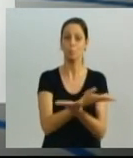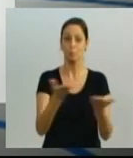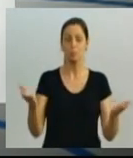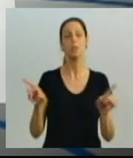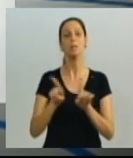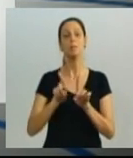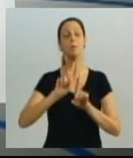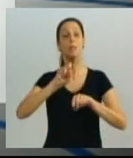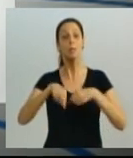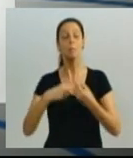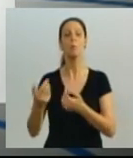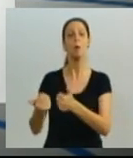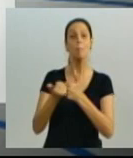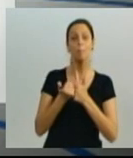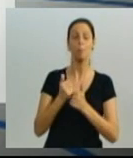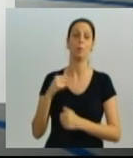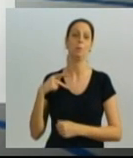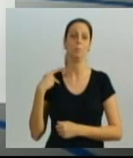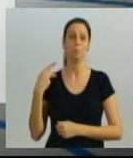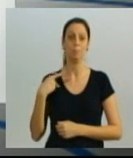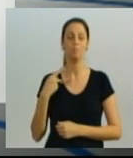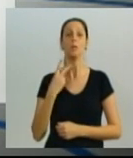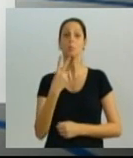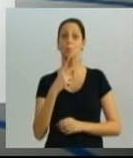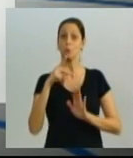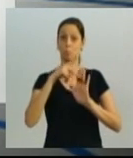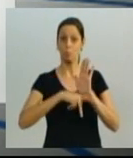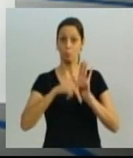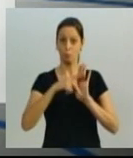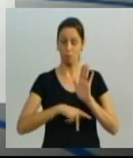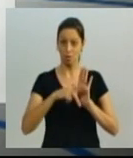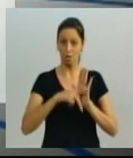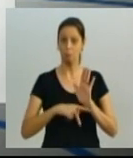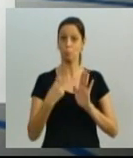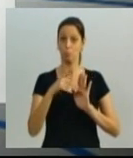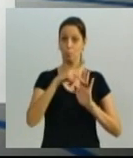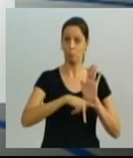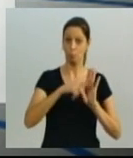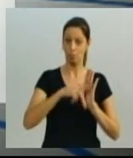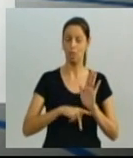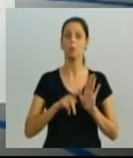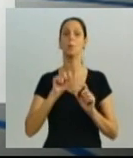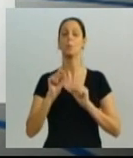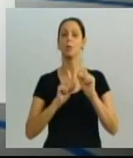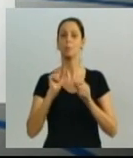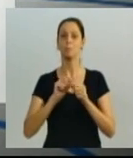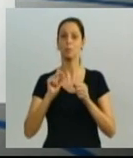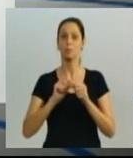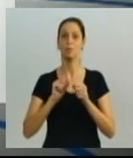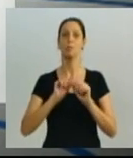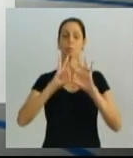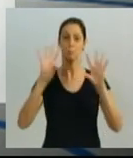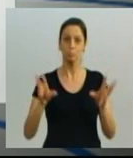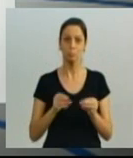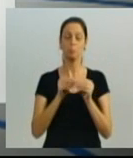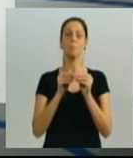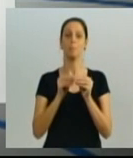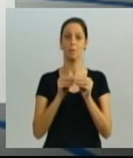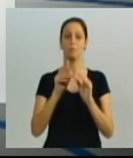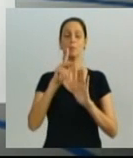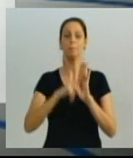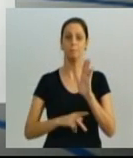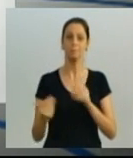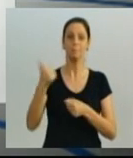dos partidos. Dos 2 projetos, no final da história, nós queremos fazer um substitutivo global, e esse